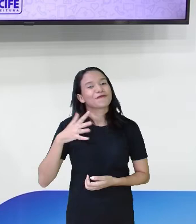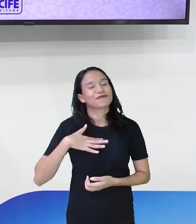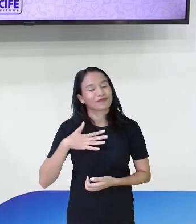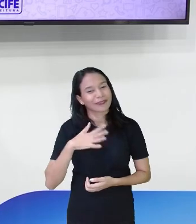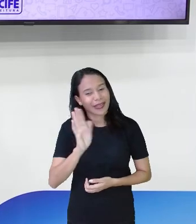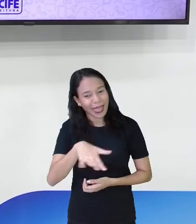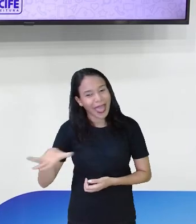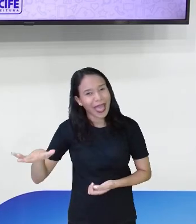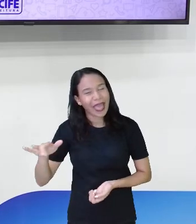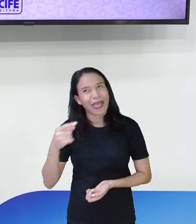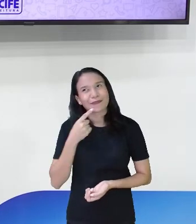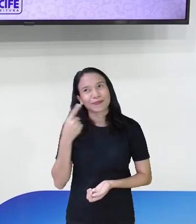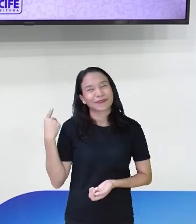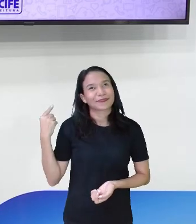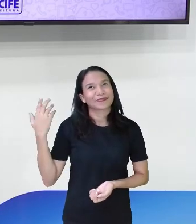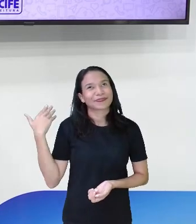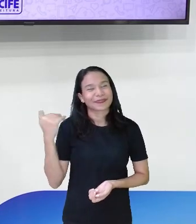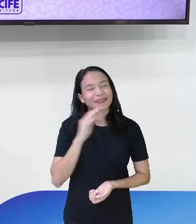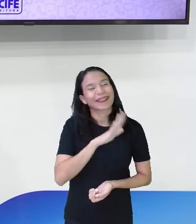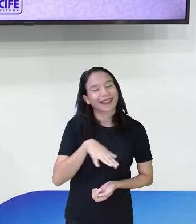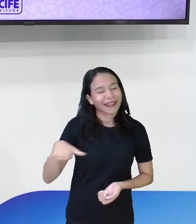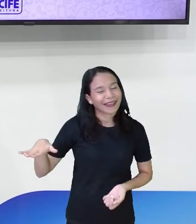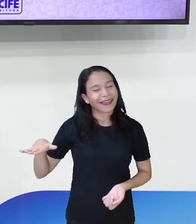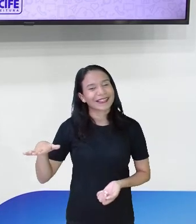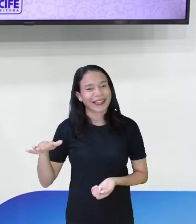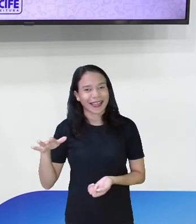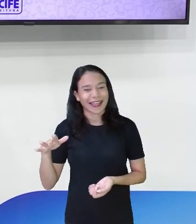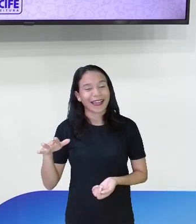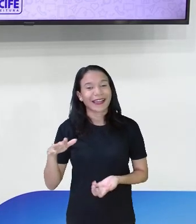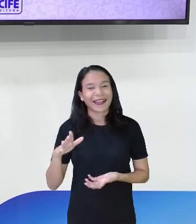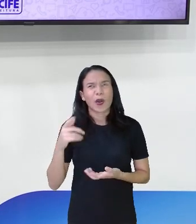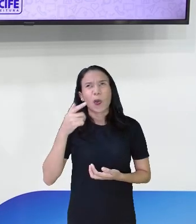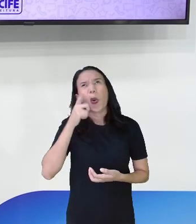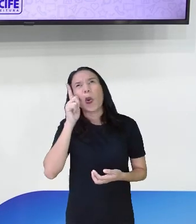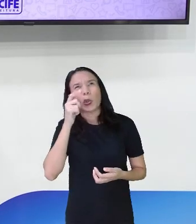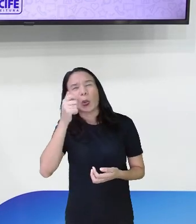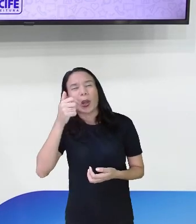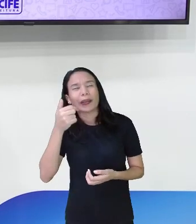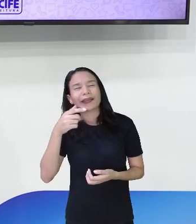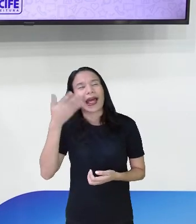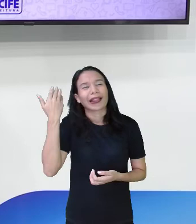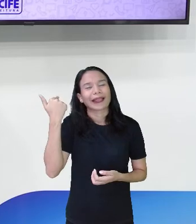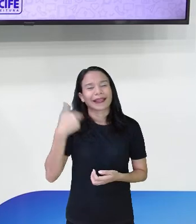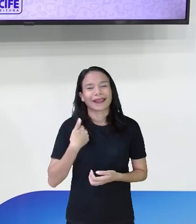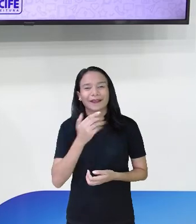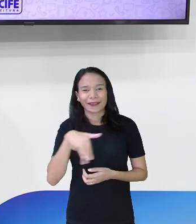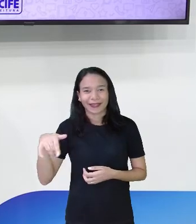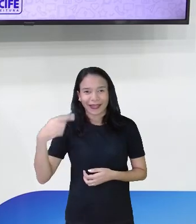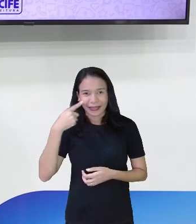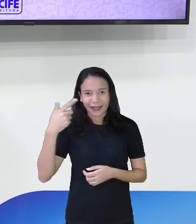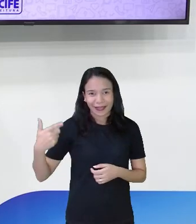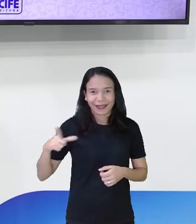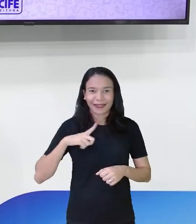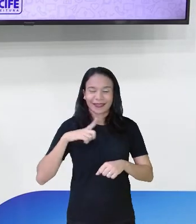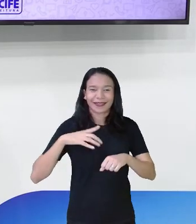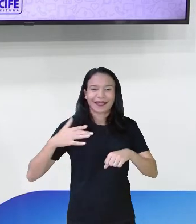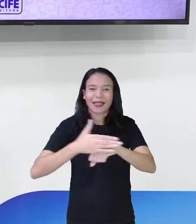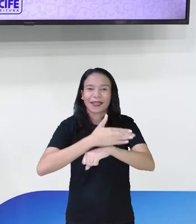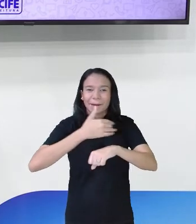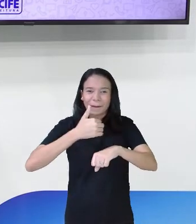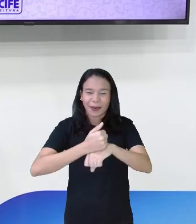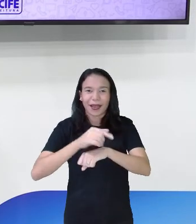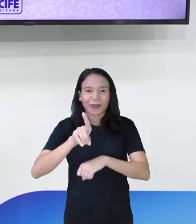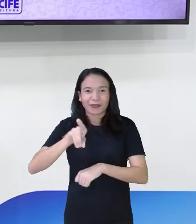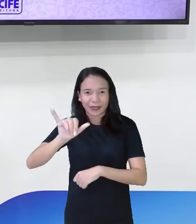ser criança, faz só um pouquinho de tempo, tá, gente? Faz pouquinho tempo que eu fui criança, foi ontem. Aqui na Praça do Derby, no centro, quase na região central daqui